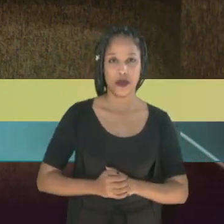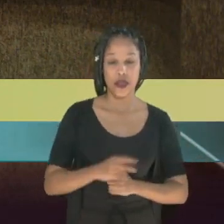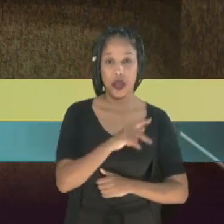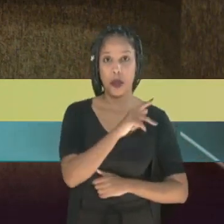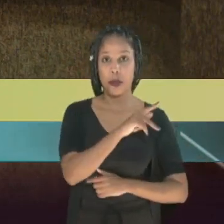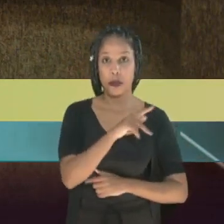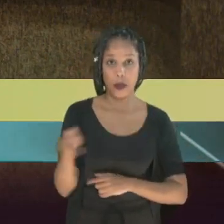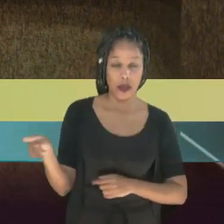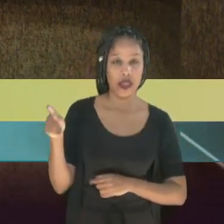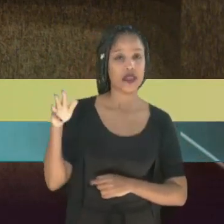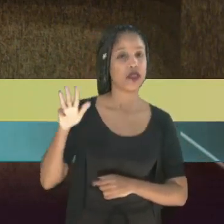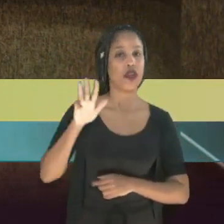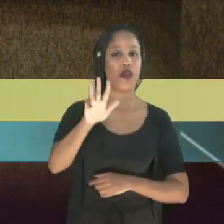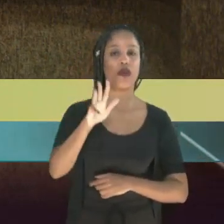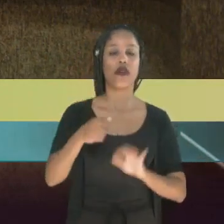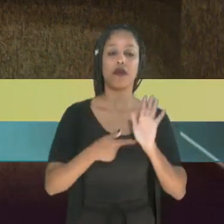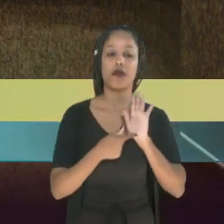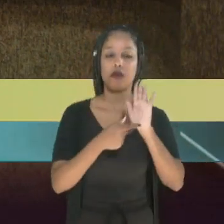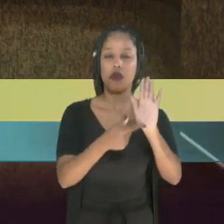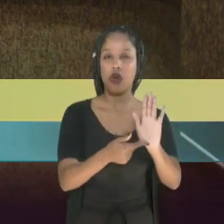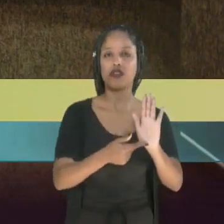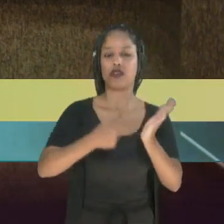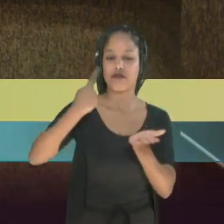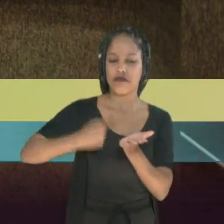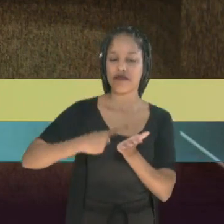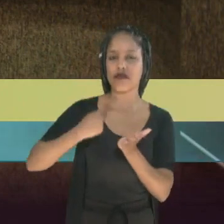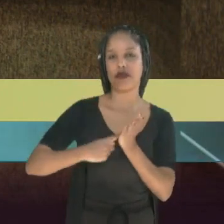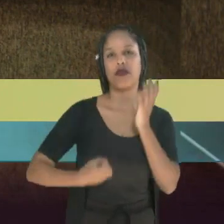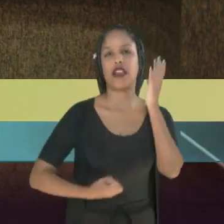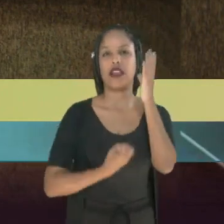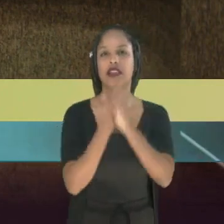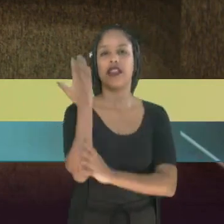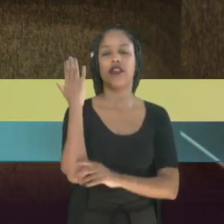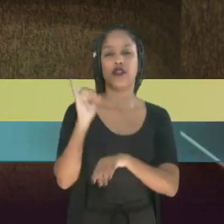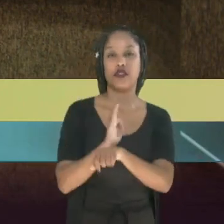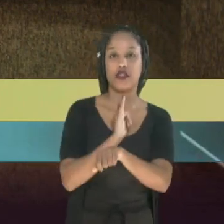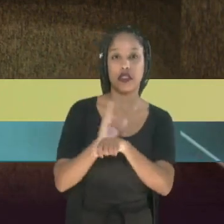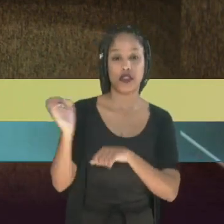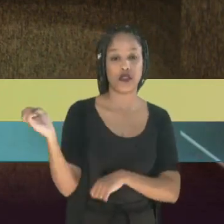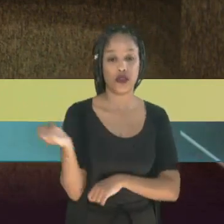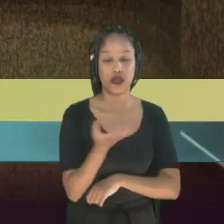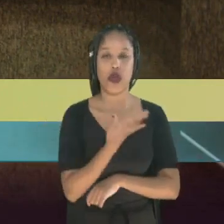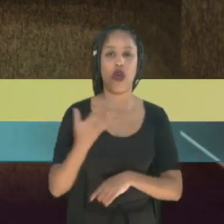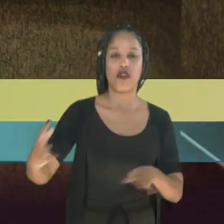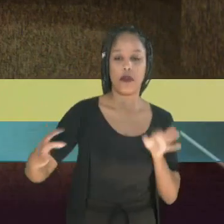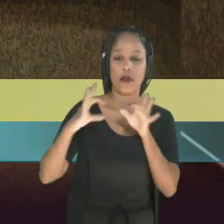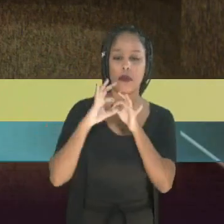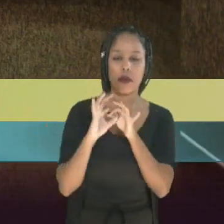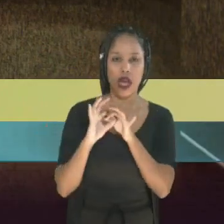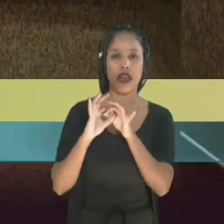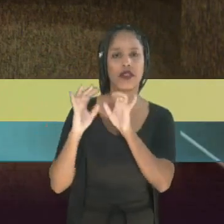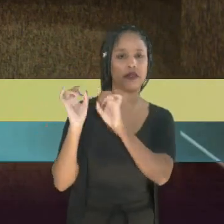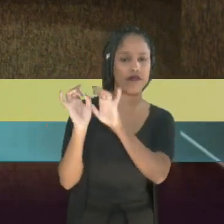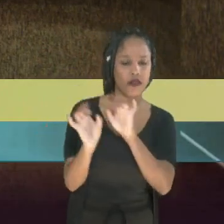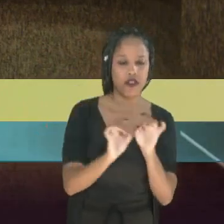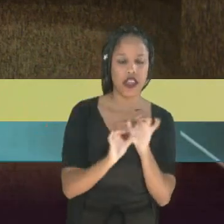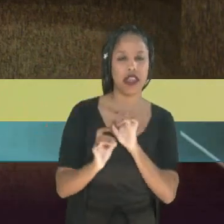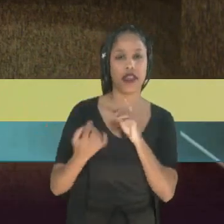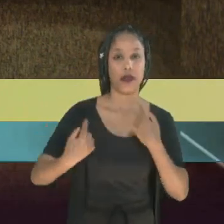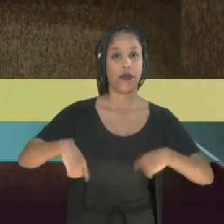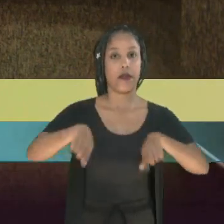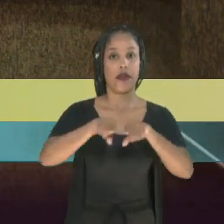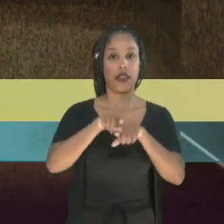compromisso com o setor, seja pela abertura de novos canais, quando fortalece as relações comerciais em diferentes